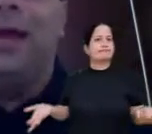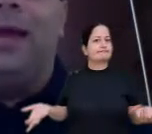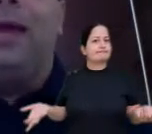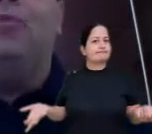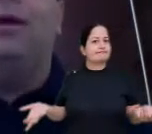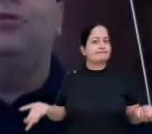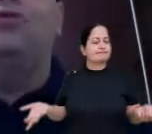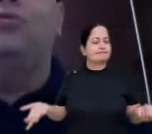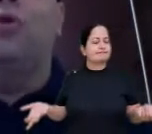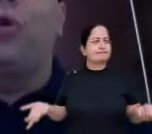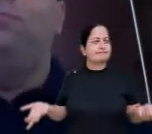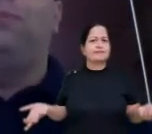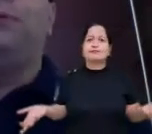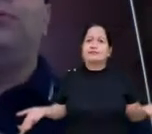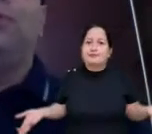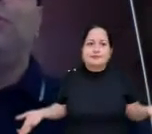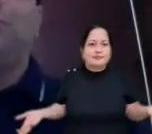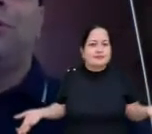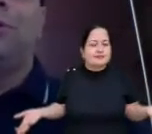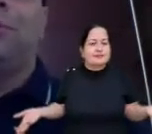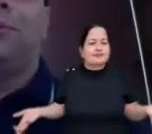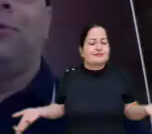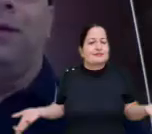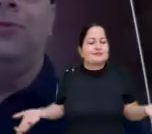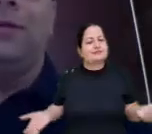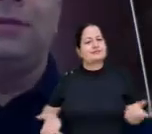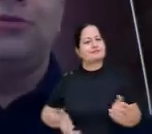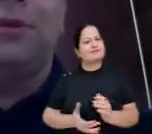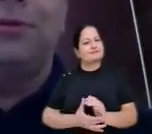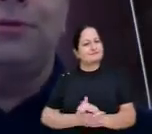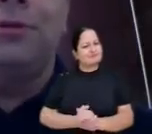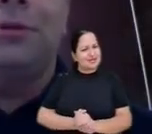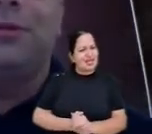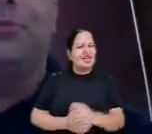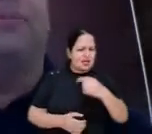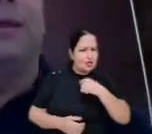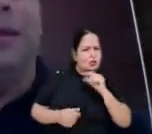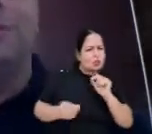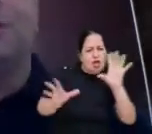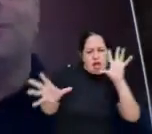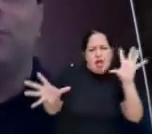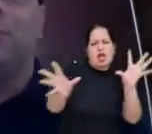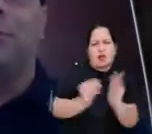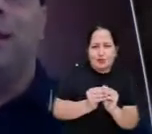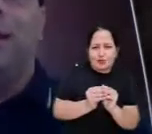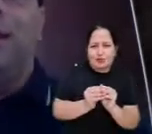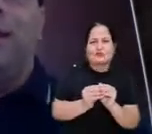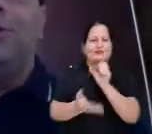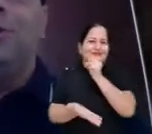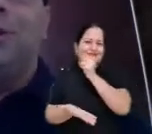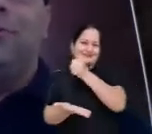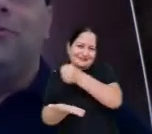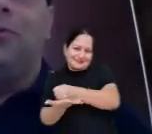Nesse momento, meus irmãos, o capítulo 6 e 7 é um resumo completo do Antigo Testamento. Se você quiser estudar o Antigo Testamento, leia